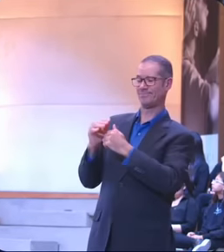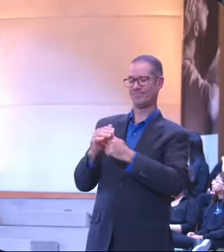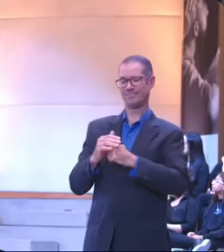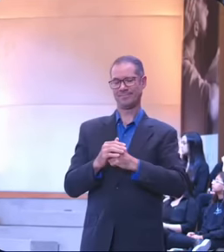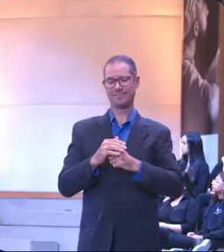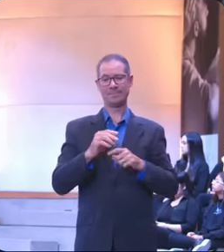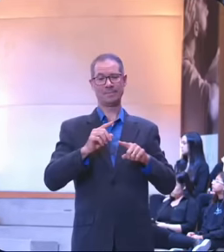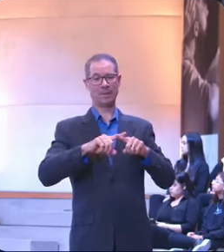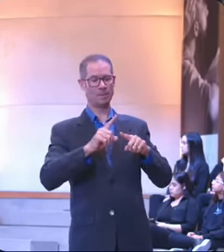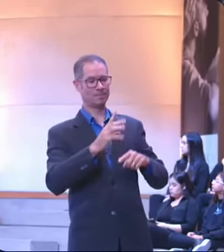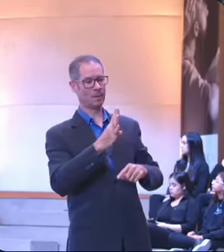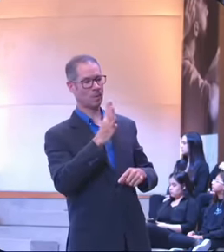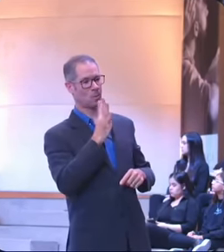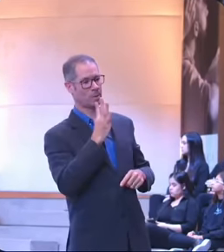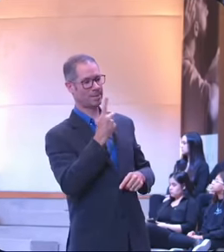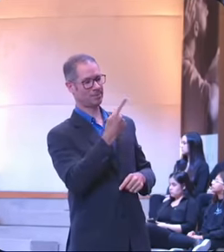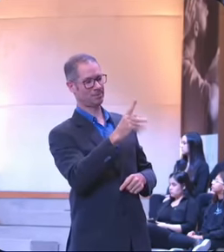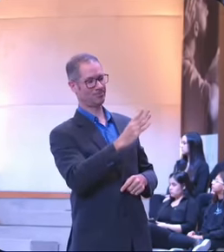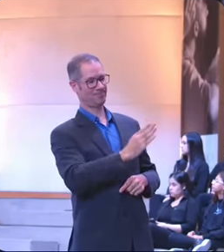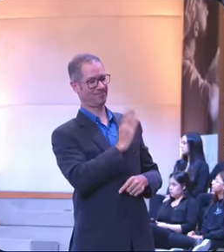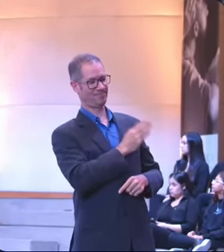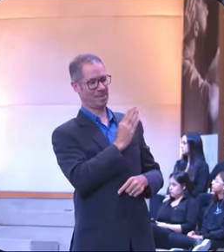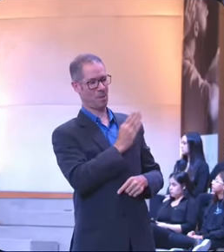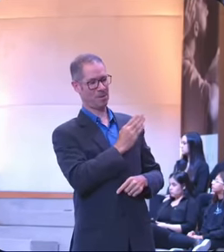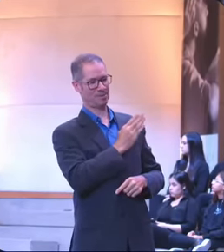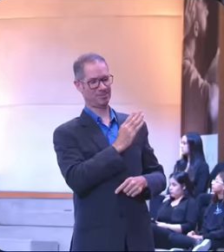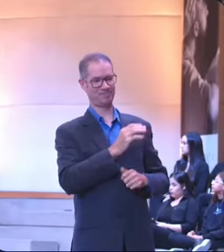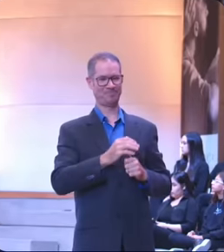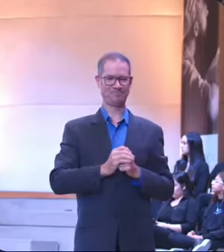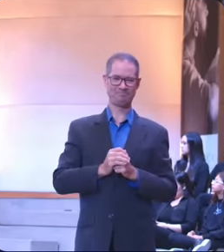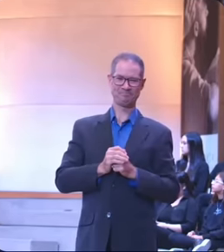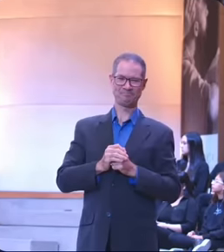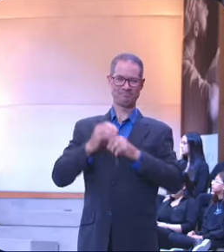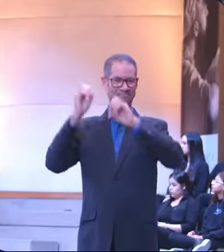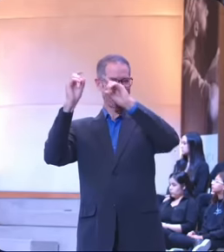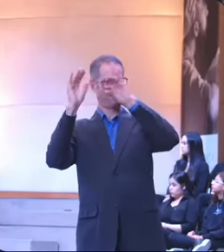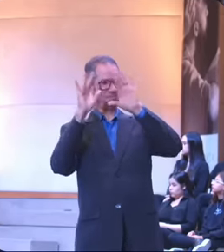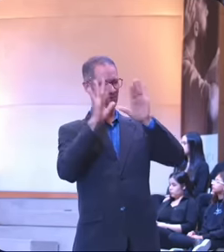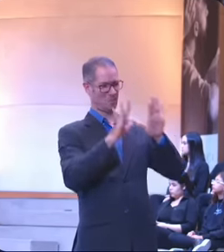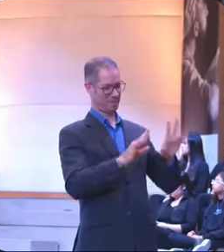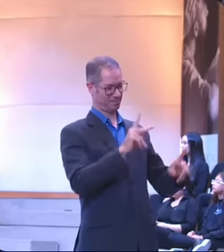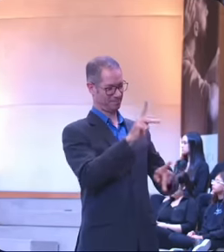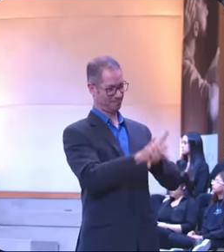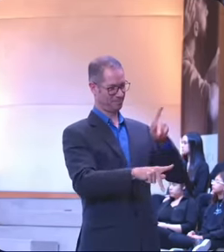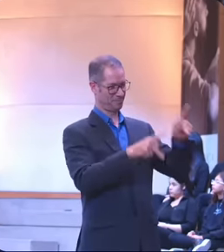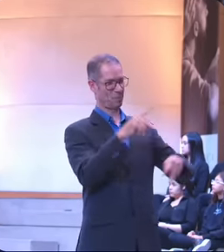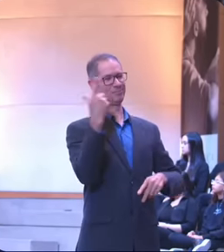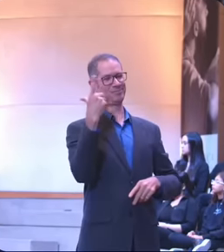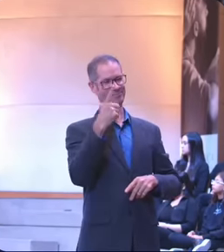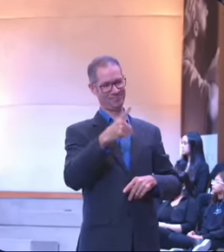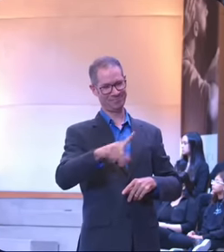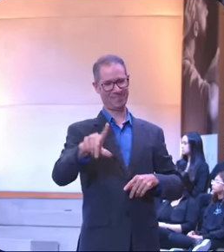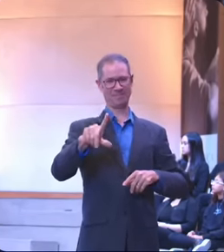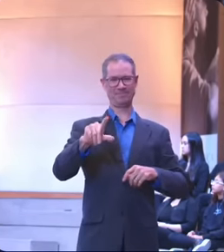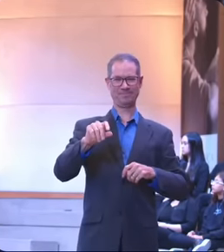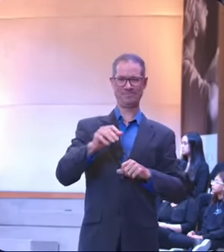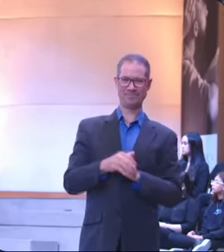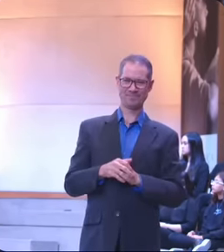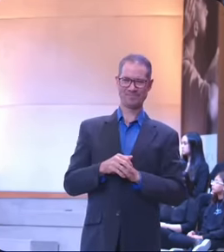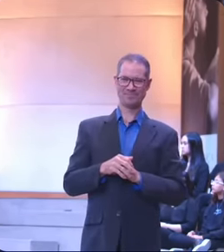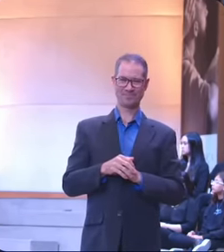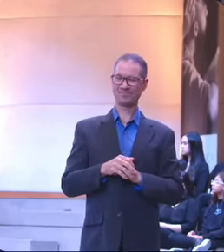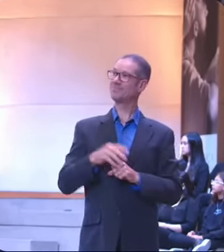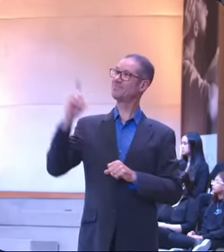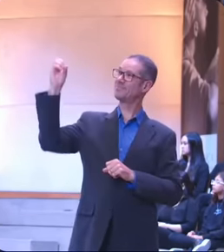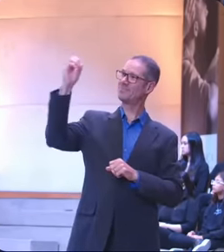e porque eu conheço o teu coração, eu vou abençoar esse povo mais uma vez, e vou